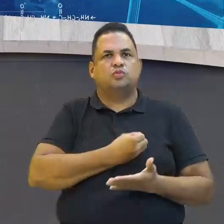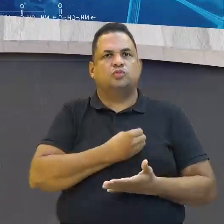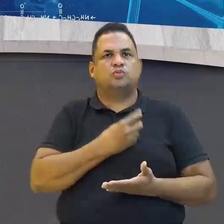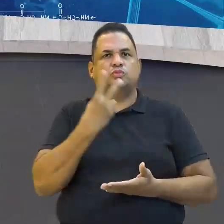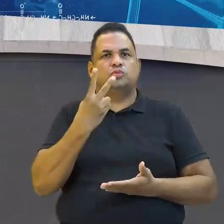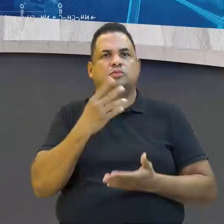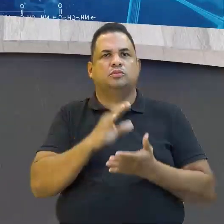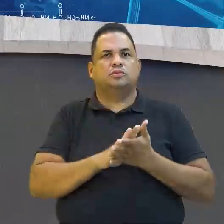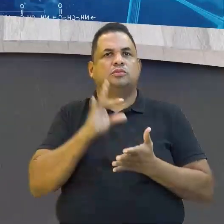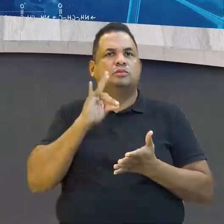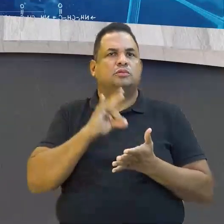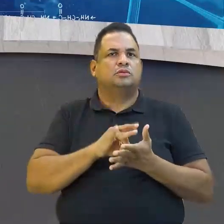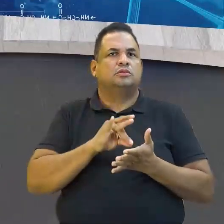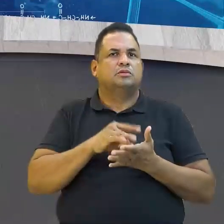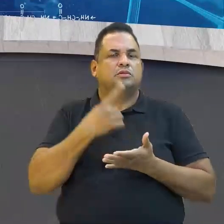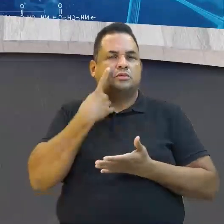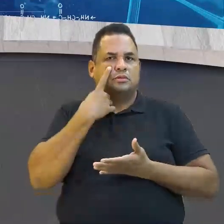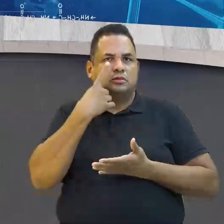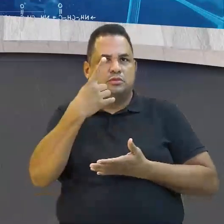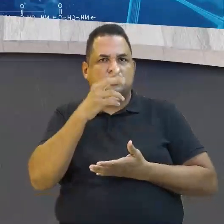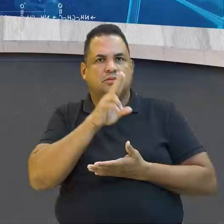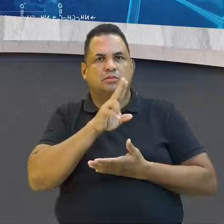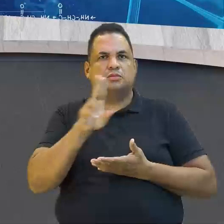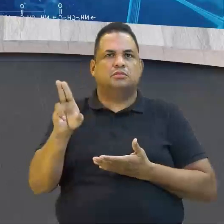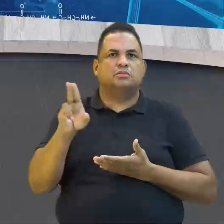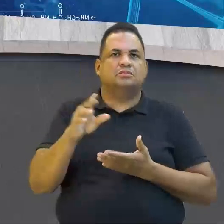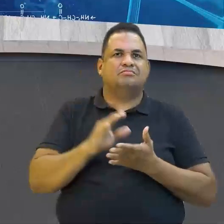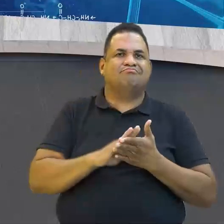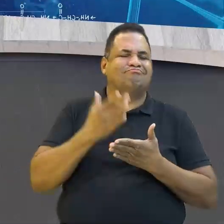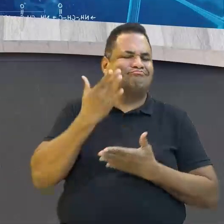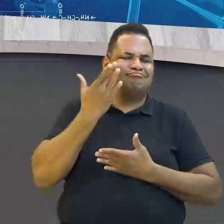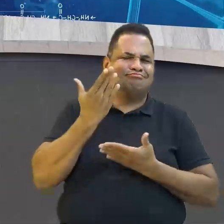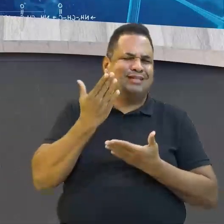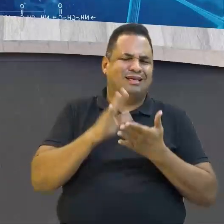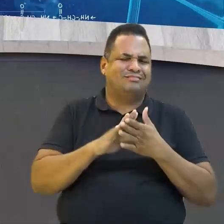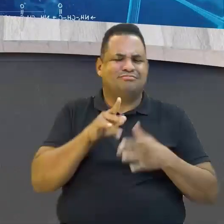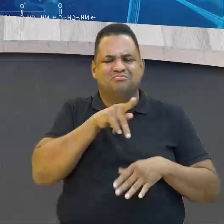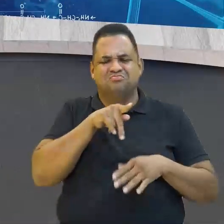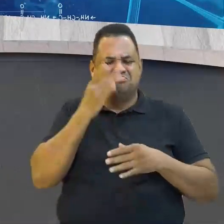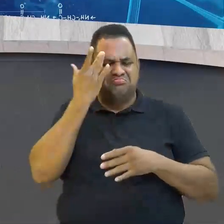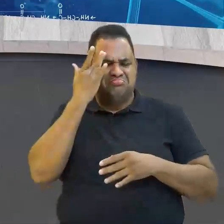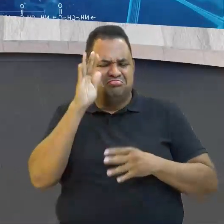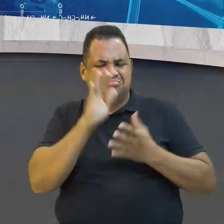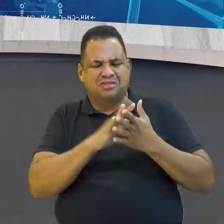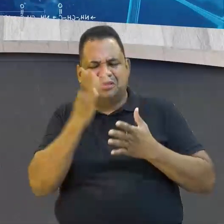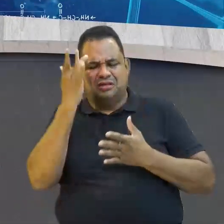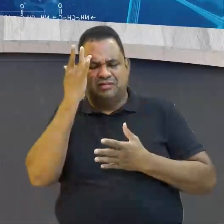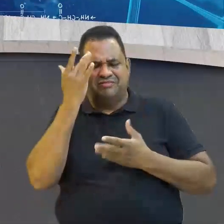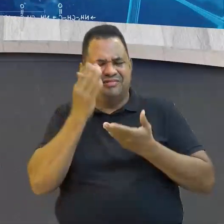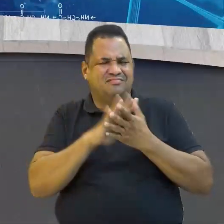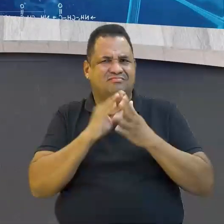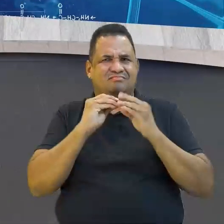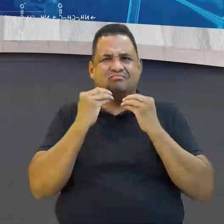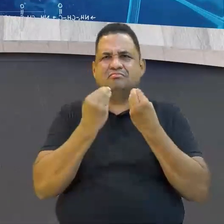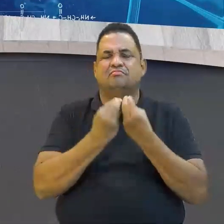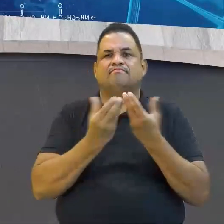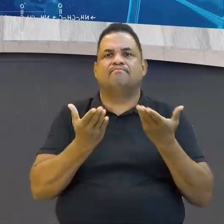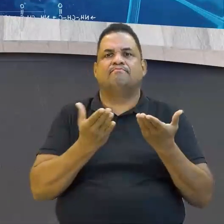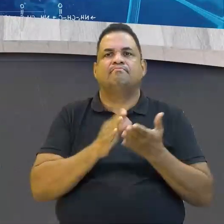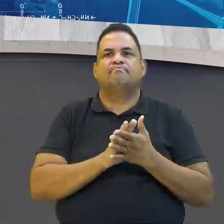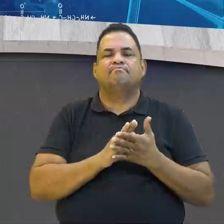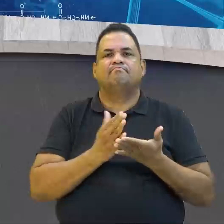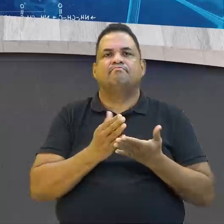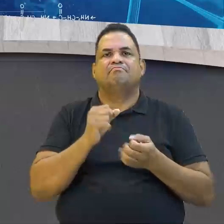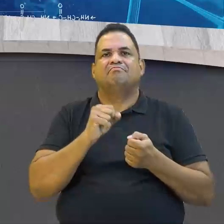fato, observou as nomenclaturas e, professora, eu não sei as fórmulas para essas substâncias, então eu não